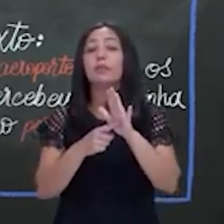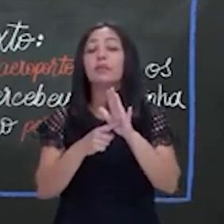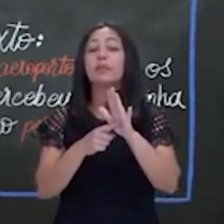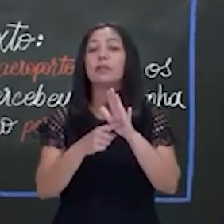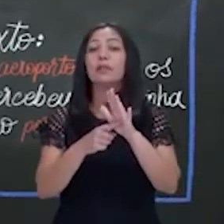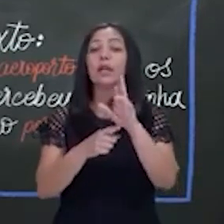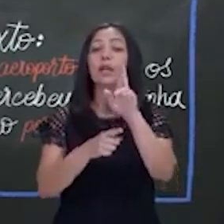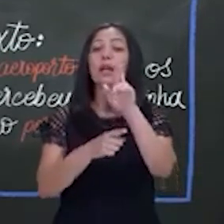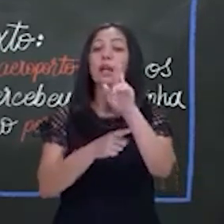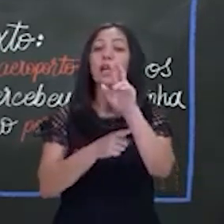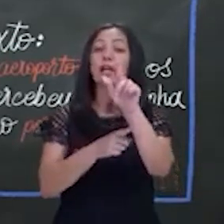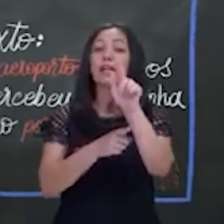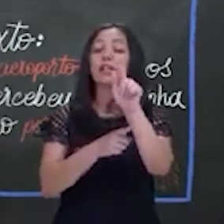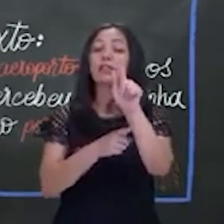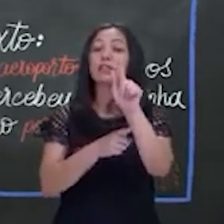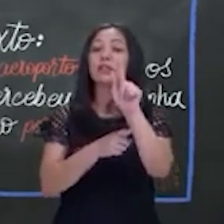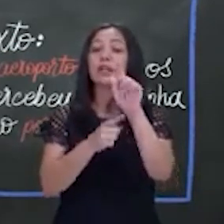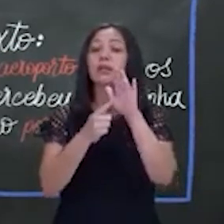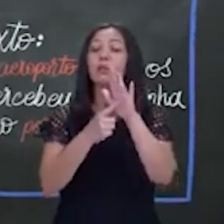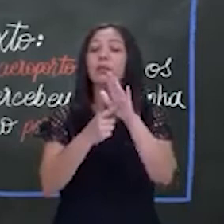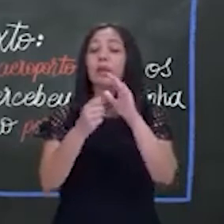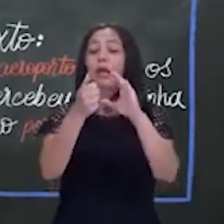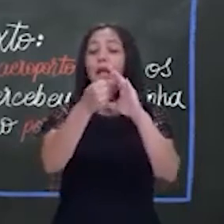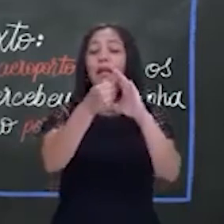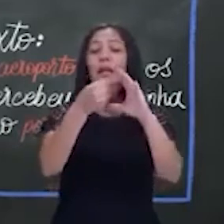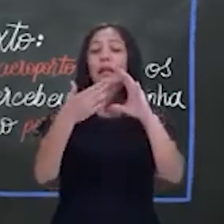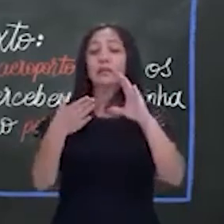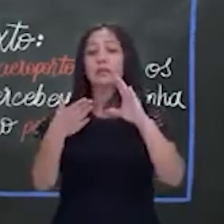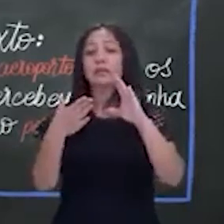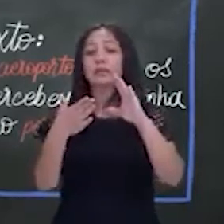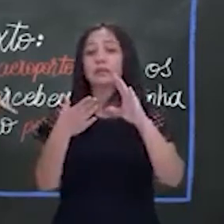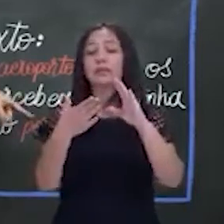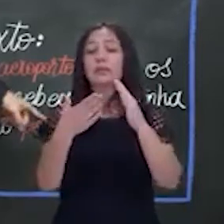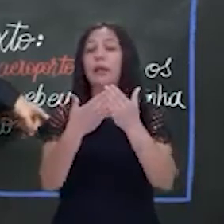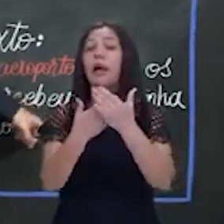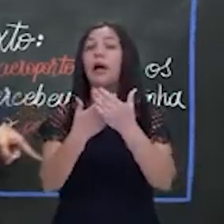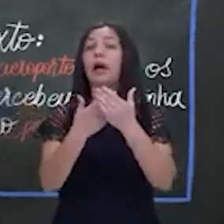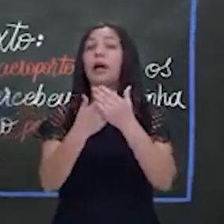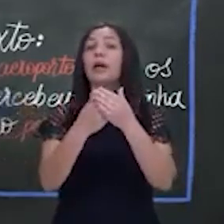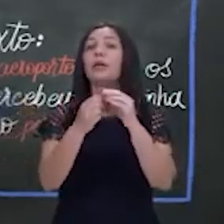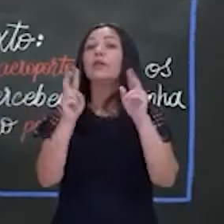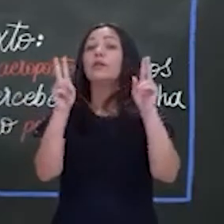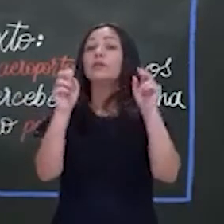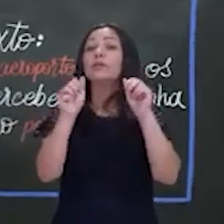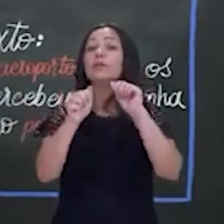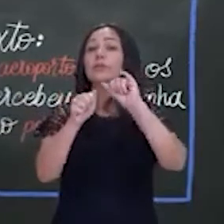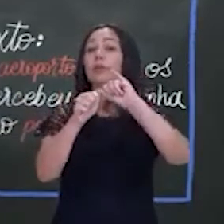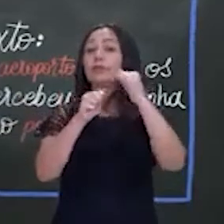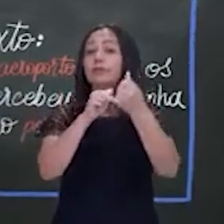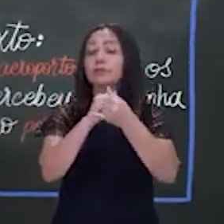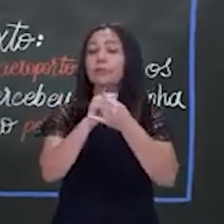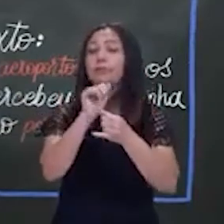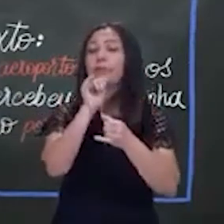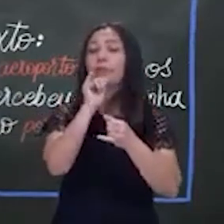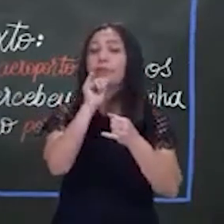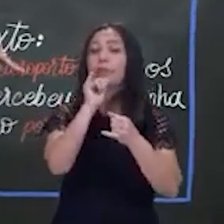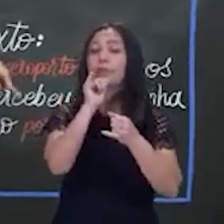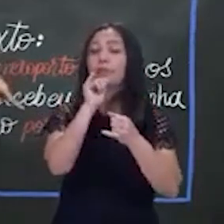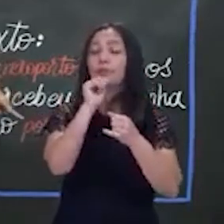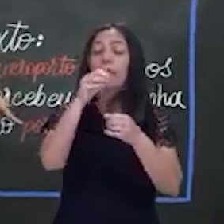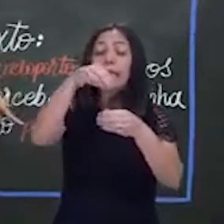sobre adjetivo, ok? No porta-malas, olha só, olha o famoso tracinho que você não vai chamar mais de tracinho, vai chamar de